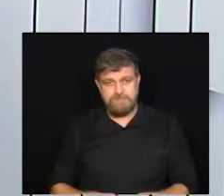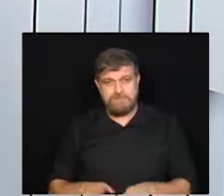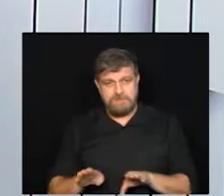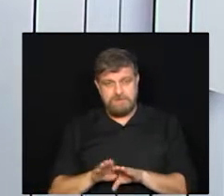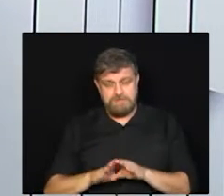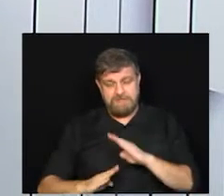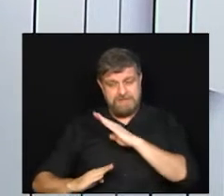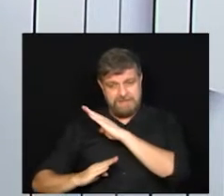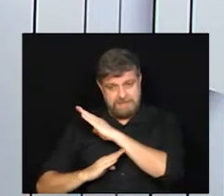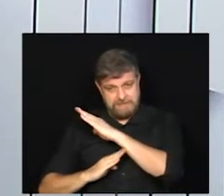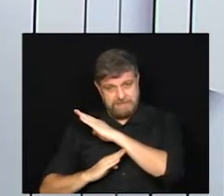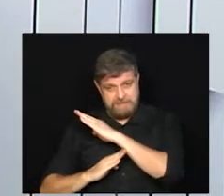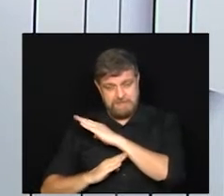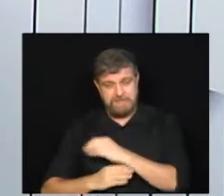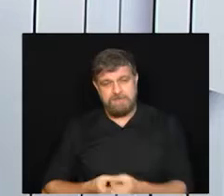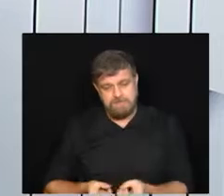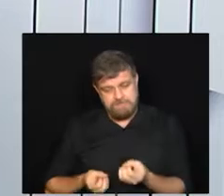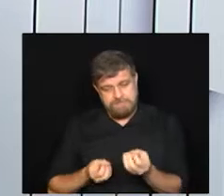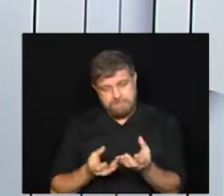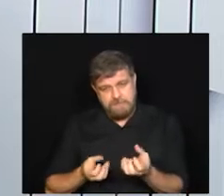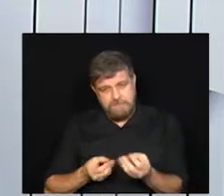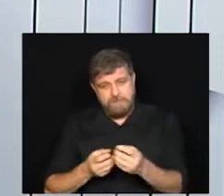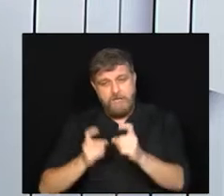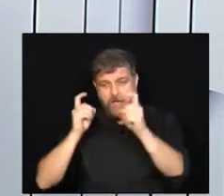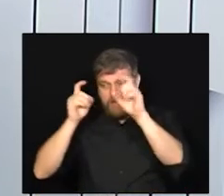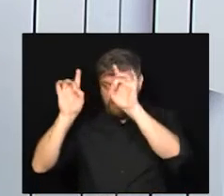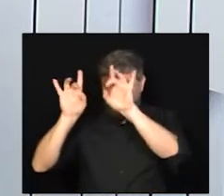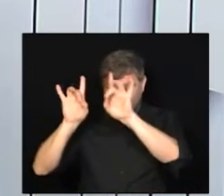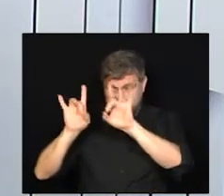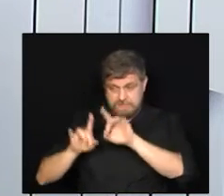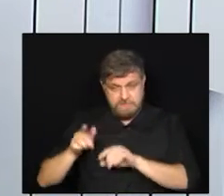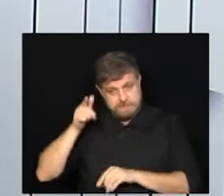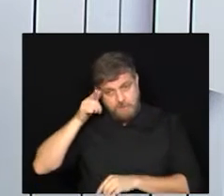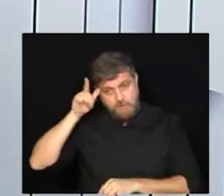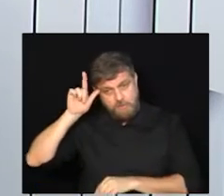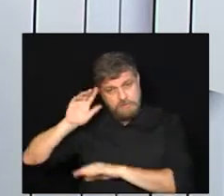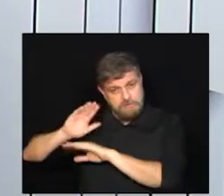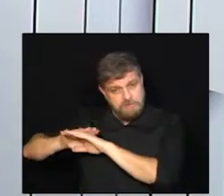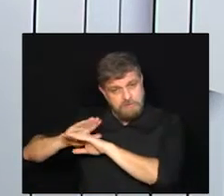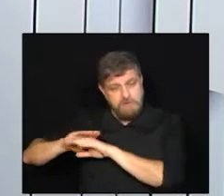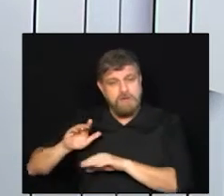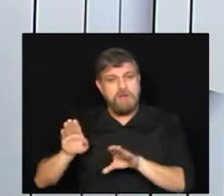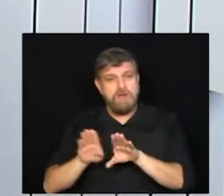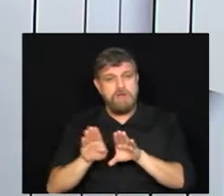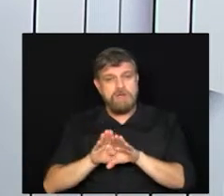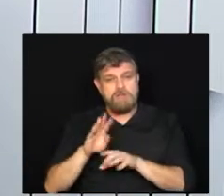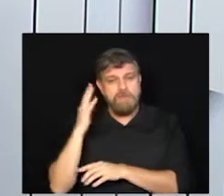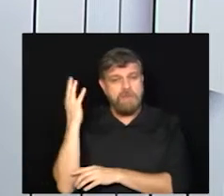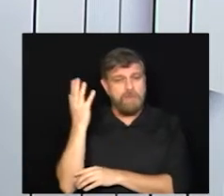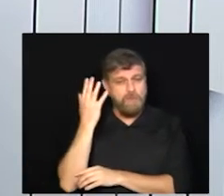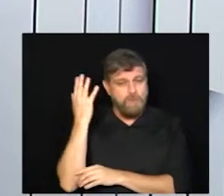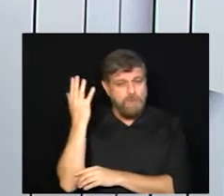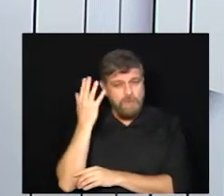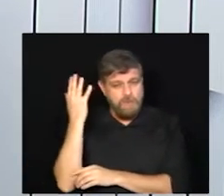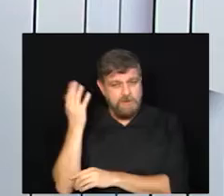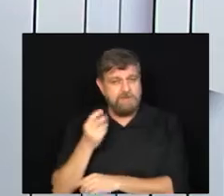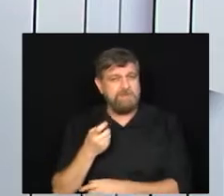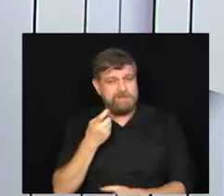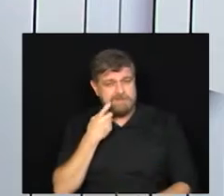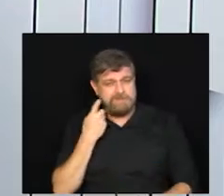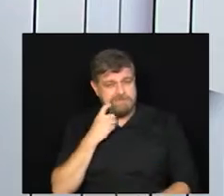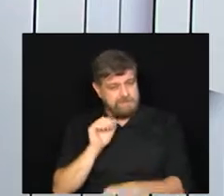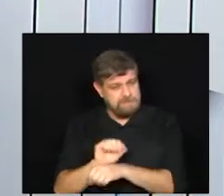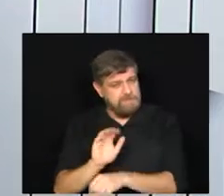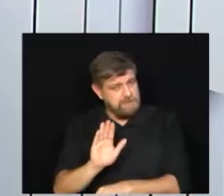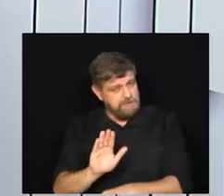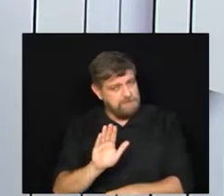do Legislativo, repercutindo a reunião extraordinária de ontem e também a previsão do tempo para esta sexta-feira.